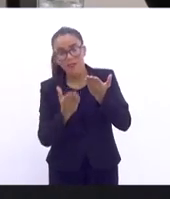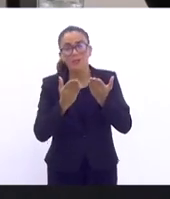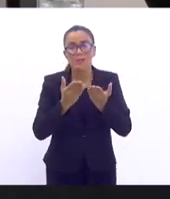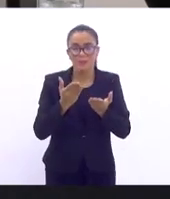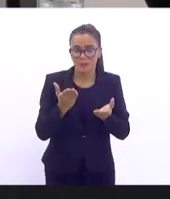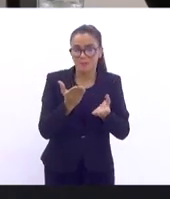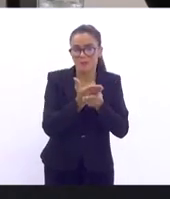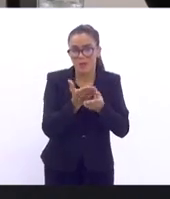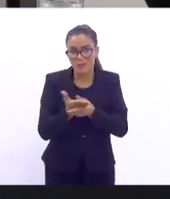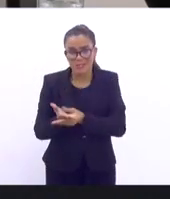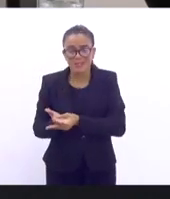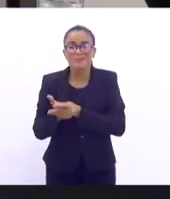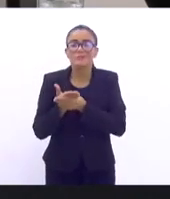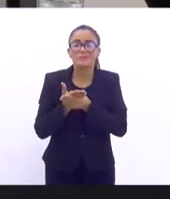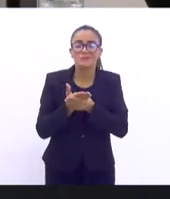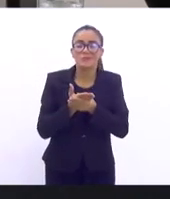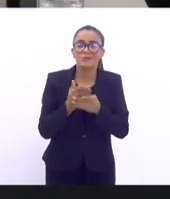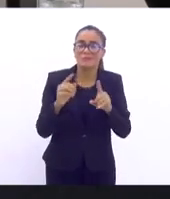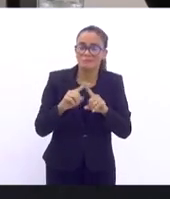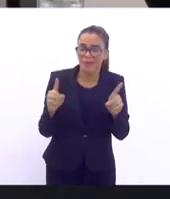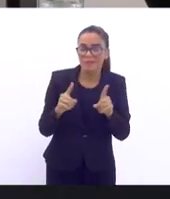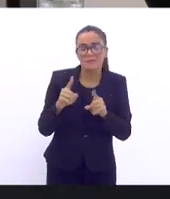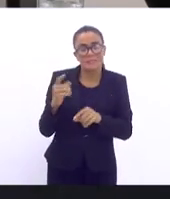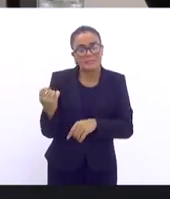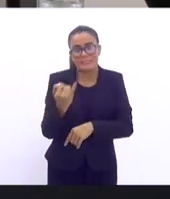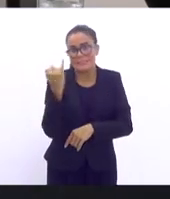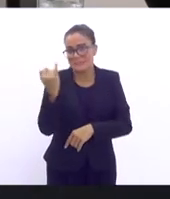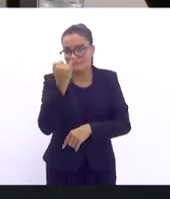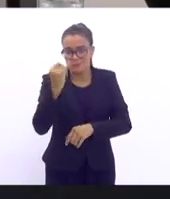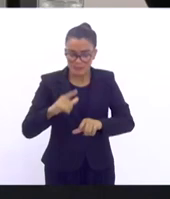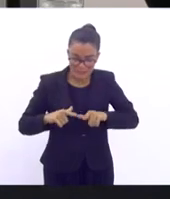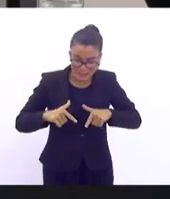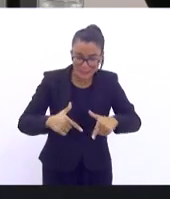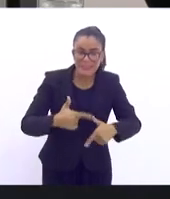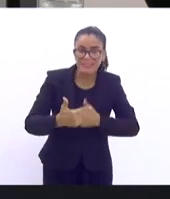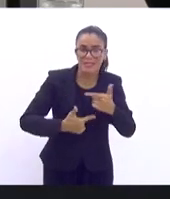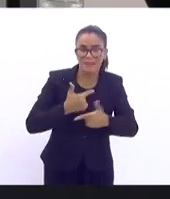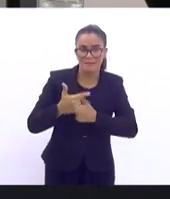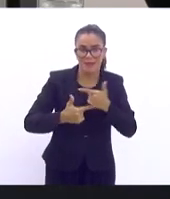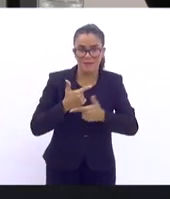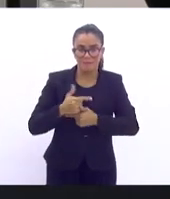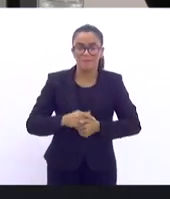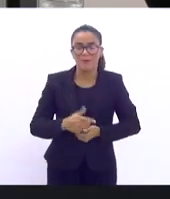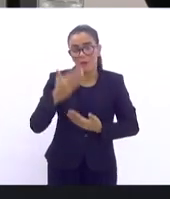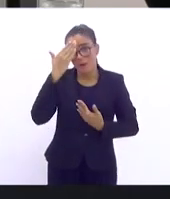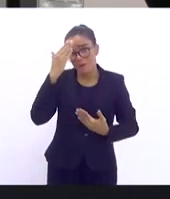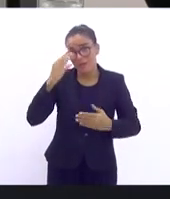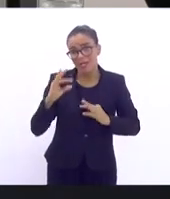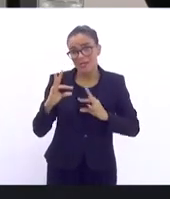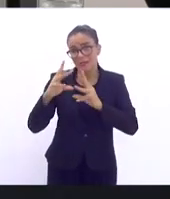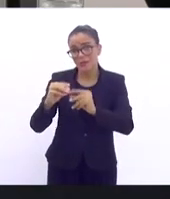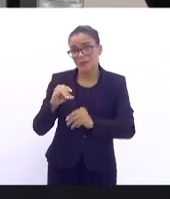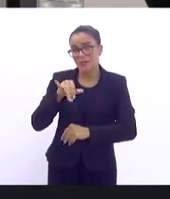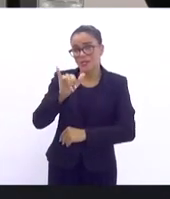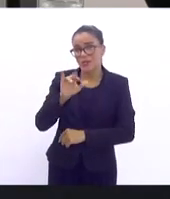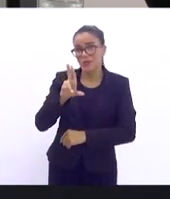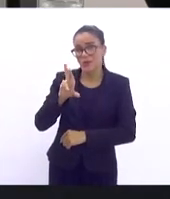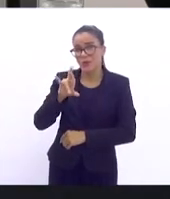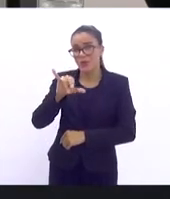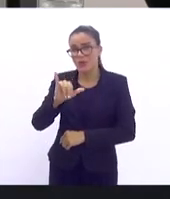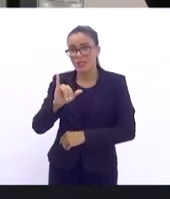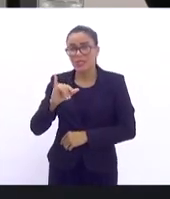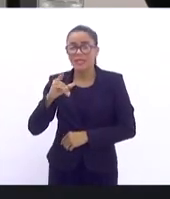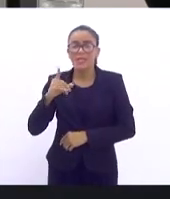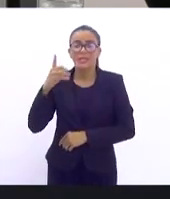está distribuindo novos processos Mas tem sido fundamental esse empenho esse trabalho inclusive com as extraord Obrigado Deputado Yuri Deputado Guilherme